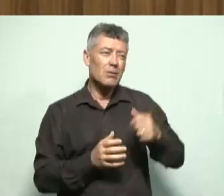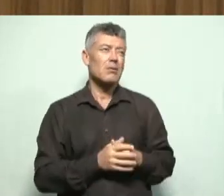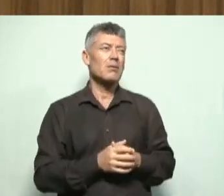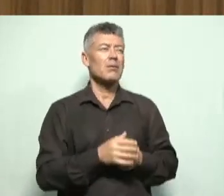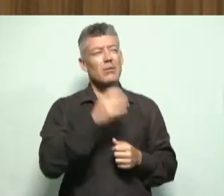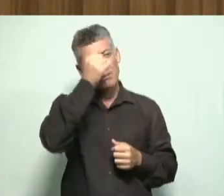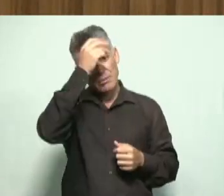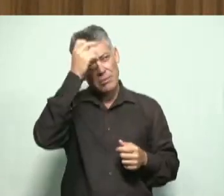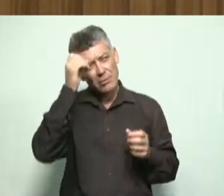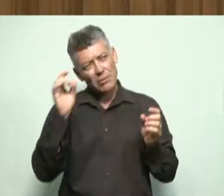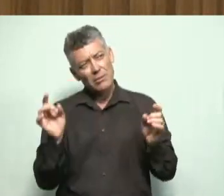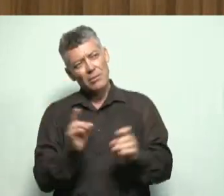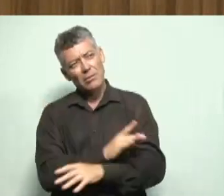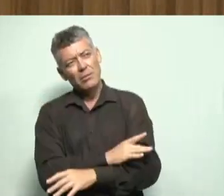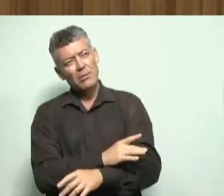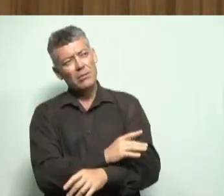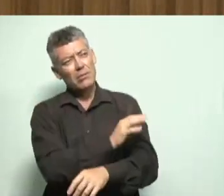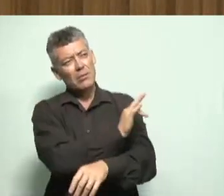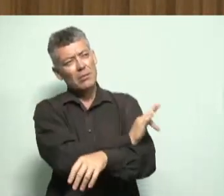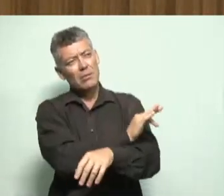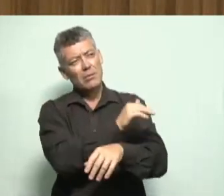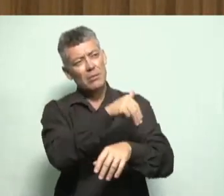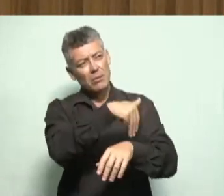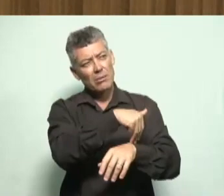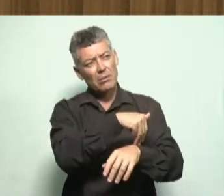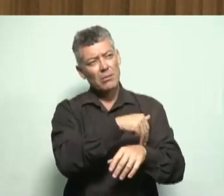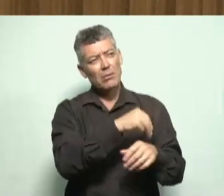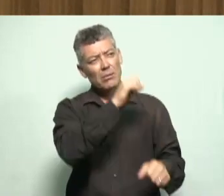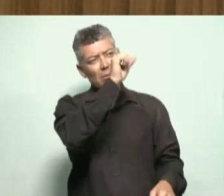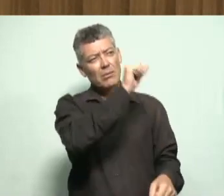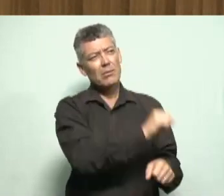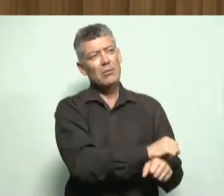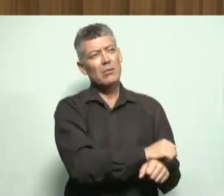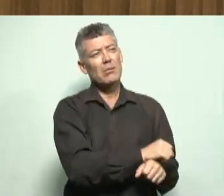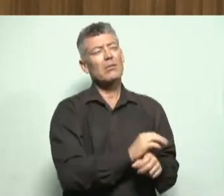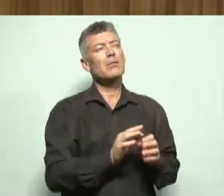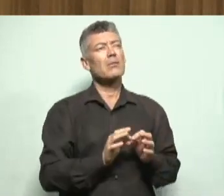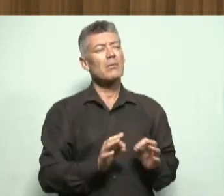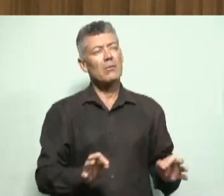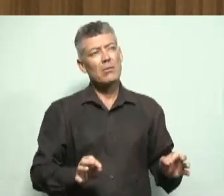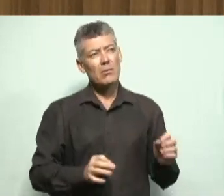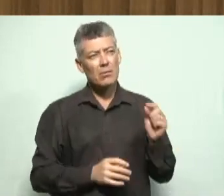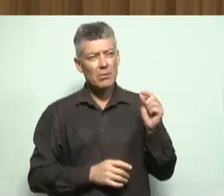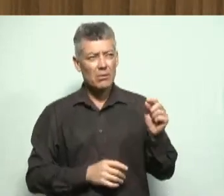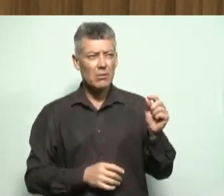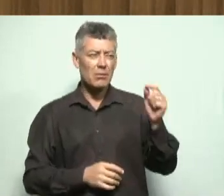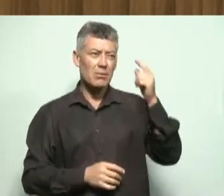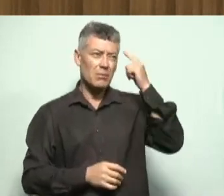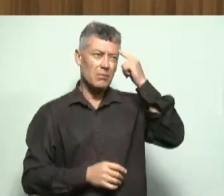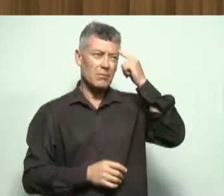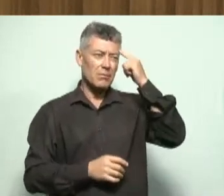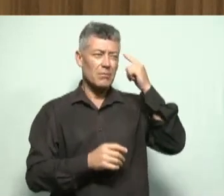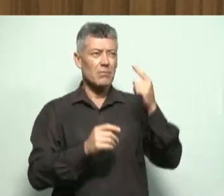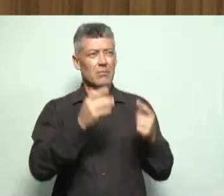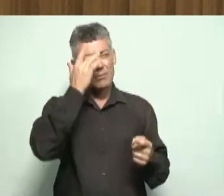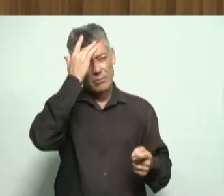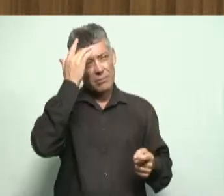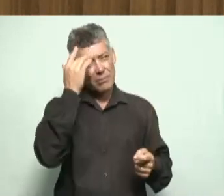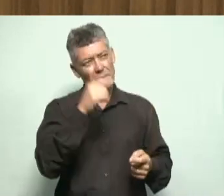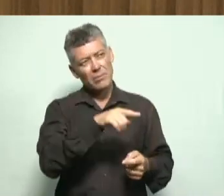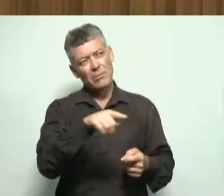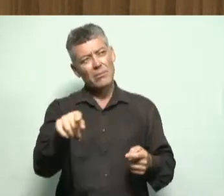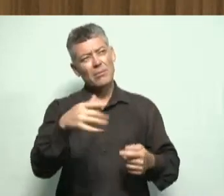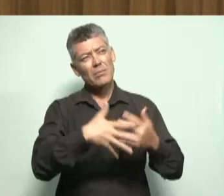prefeito terminar, Felizardo Moura, vieram com aquela intervenção para simplesmente colocar na mente das pessoas que quem